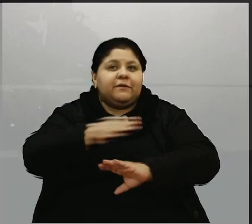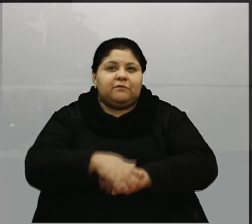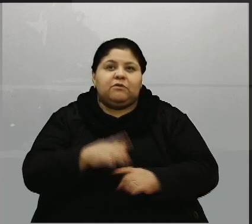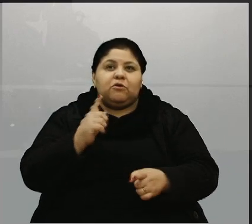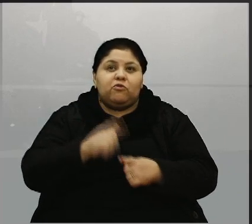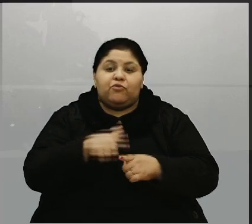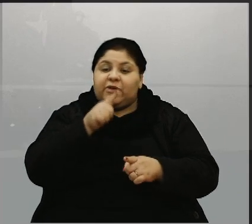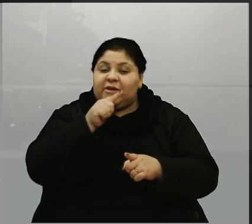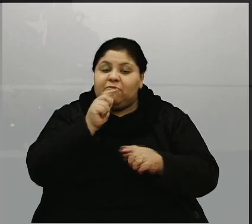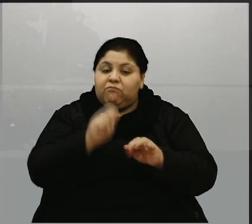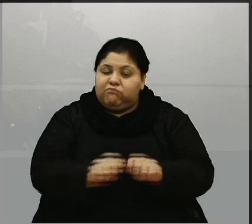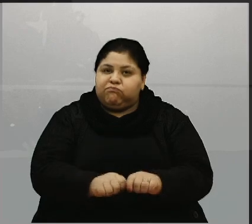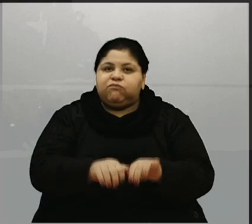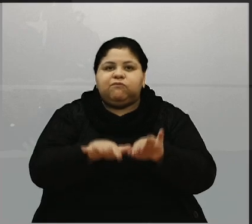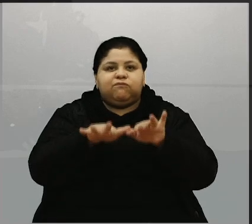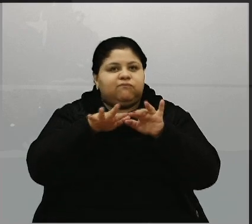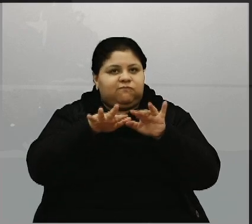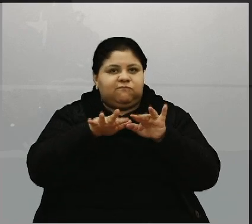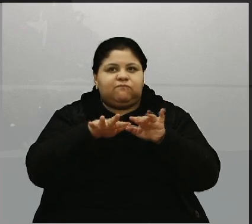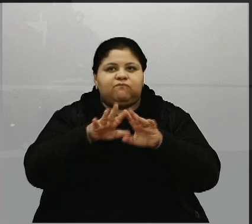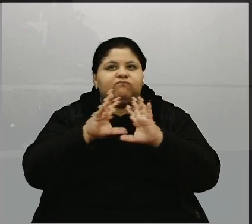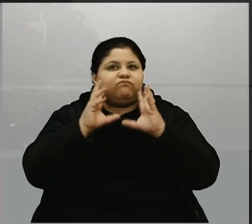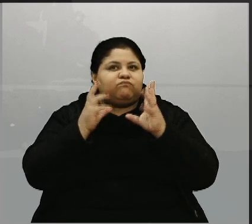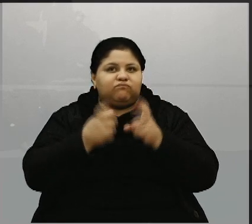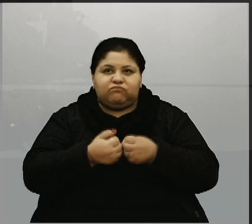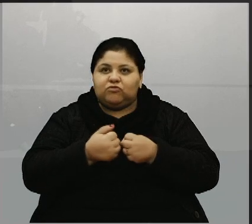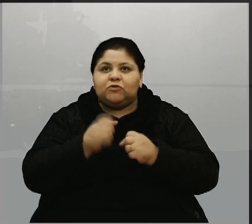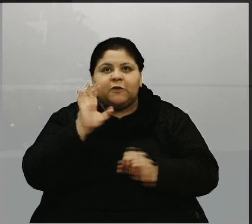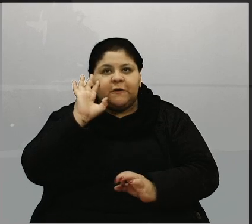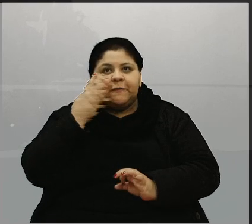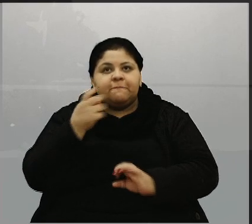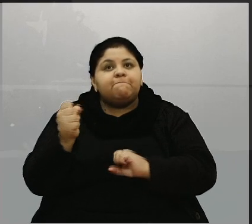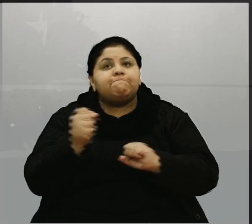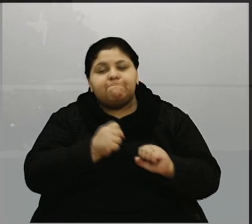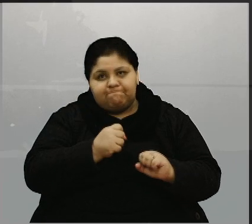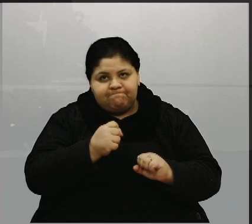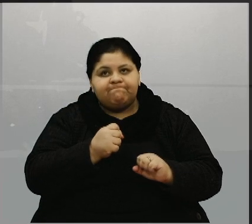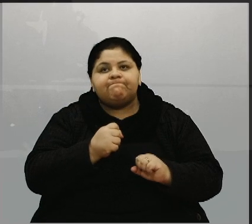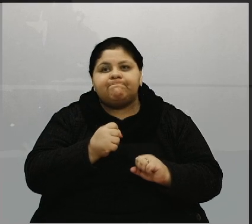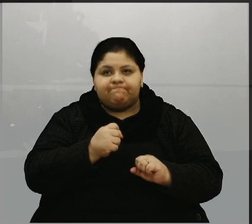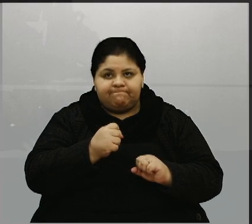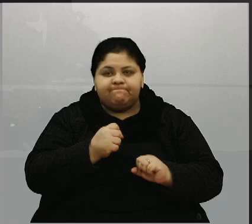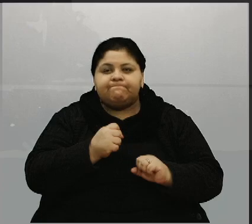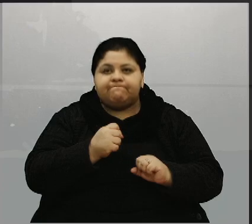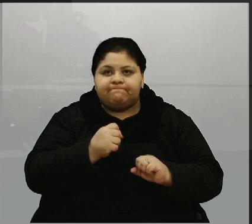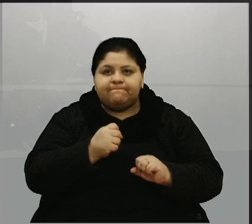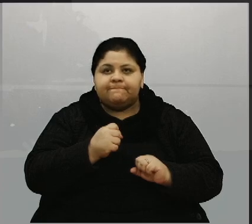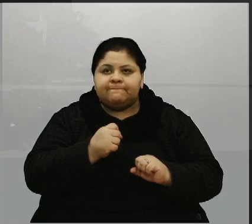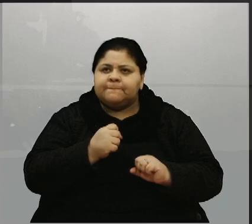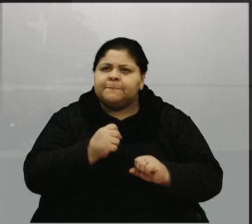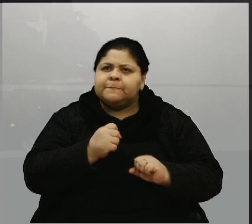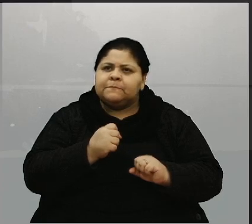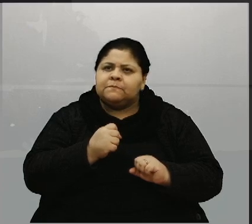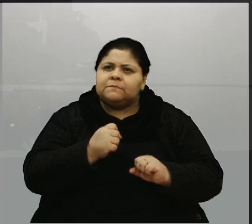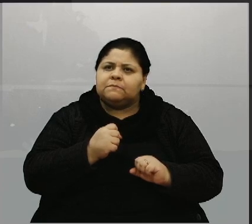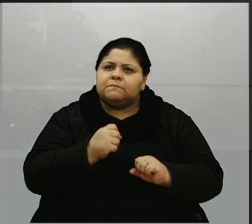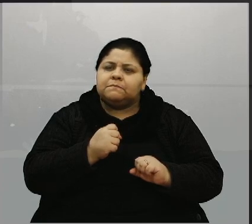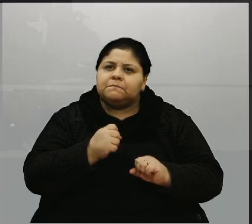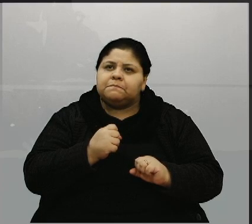e inundações, né? Isso tudo acaba acontecendo. Pode passar para ter mais imagens. Mais